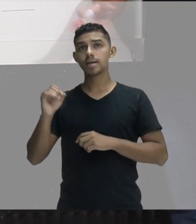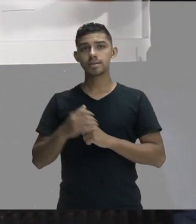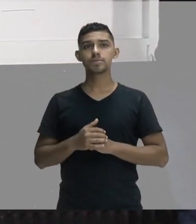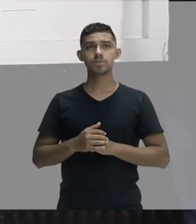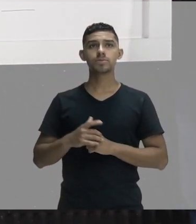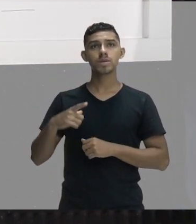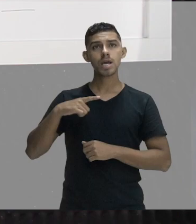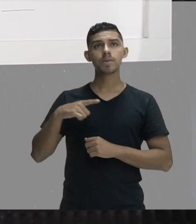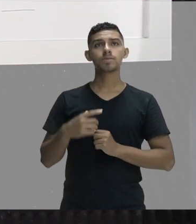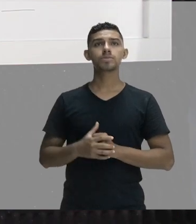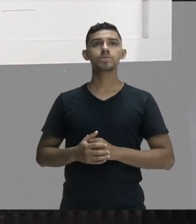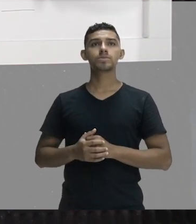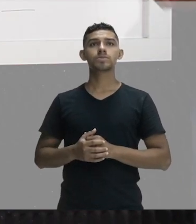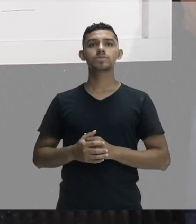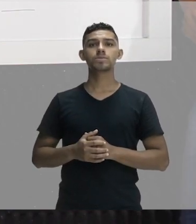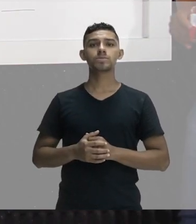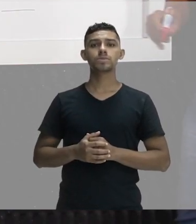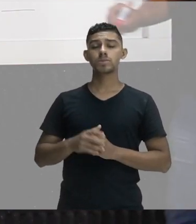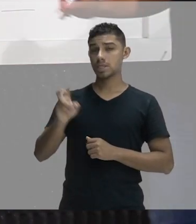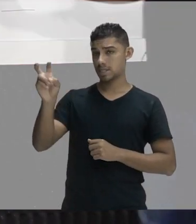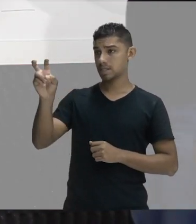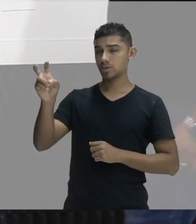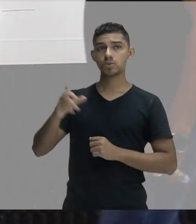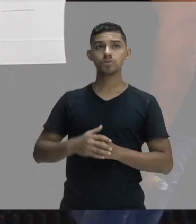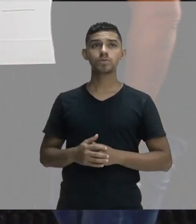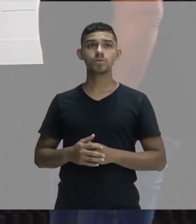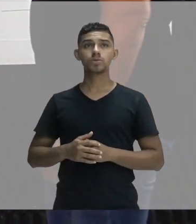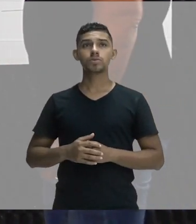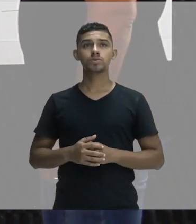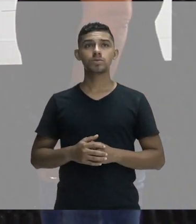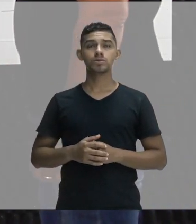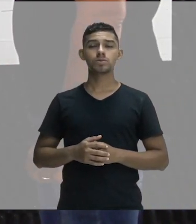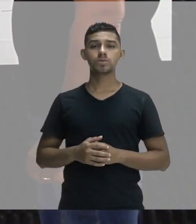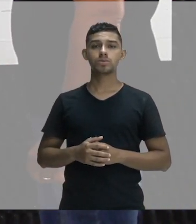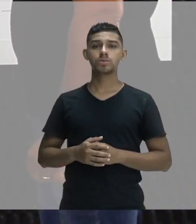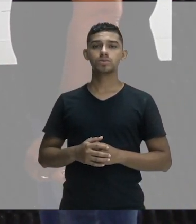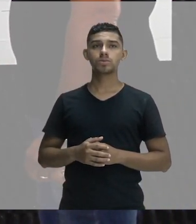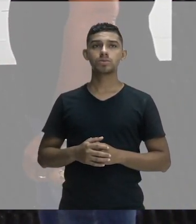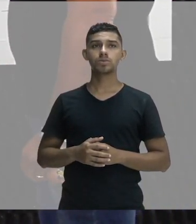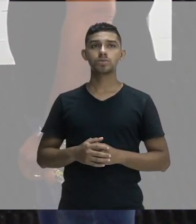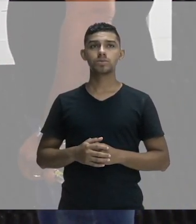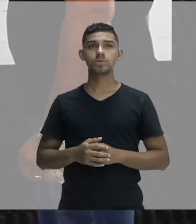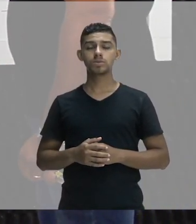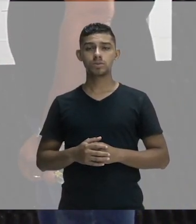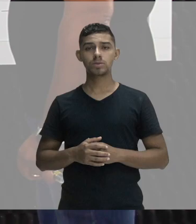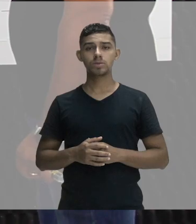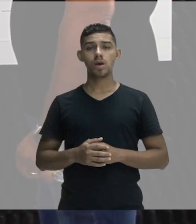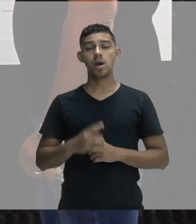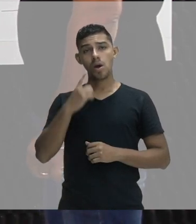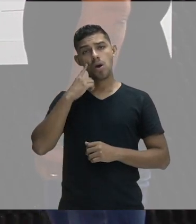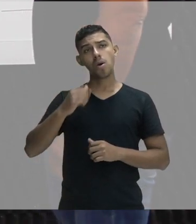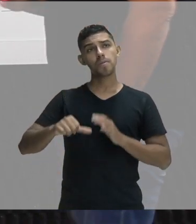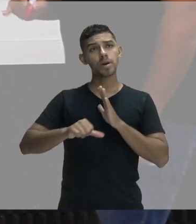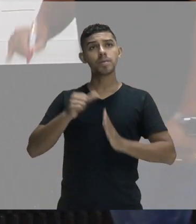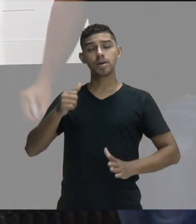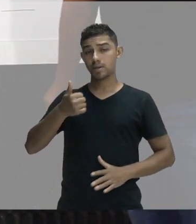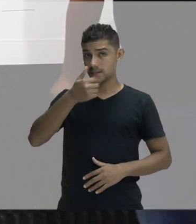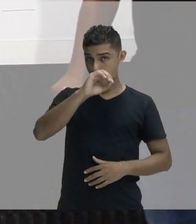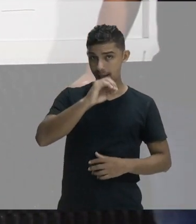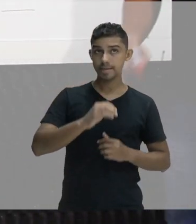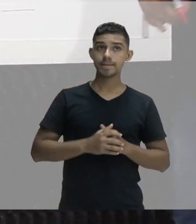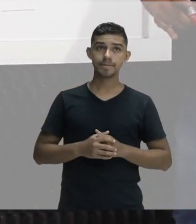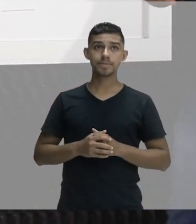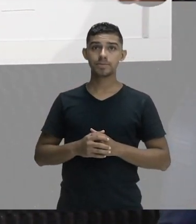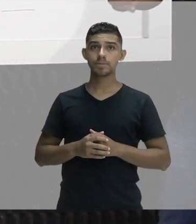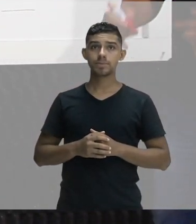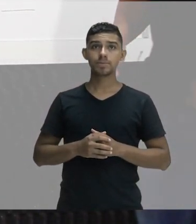temos, né? Você tem aqui os 5 dígitos. Então, o primeiro dígito tem quantas possibilidades? 10 possibilidades.